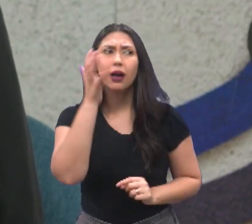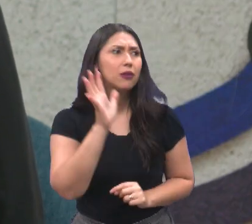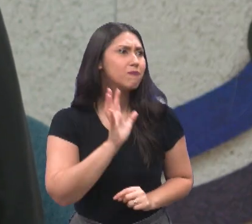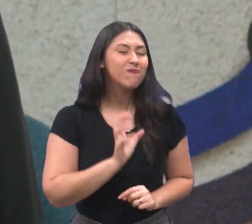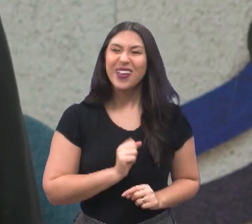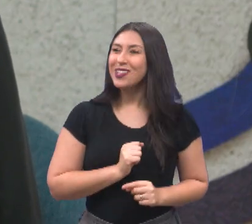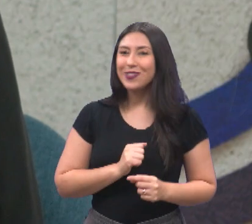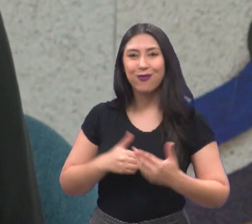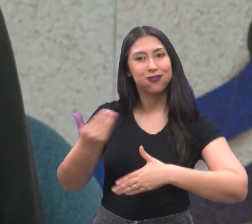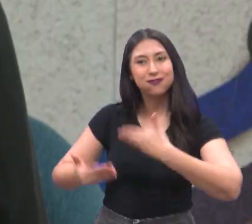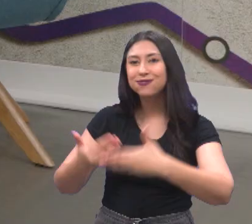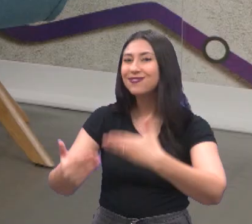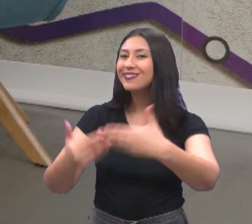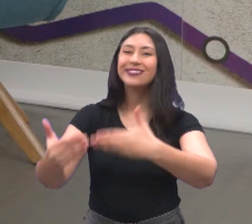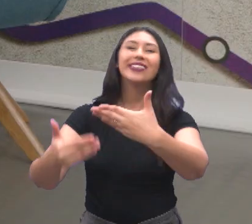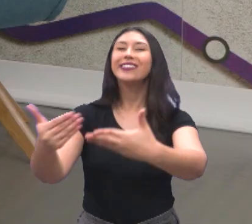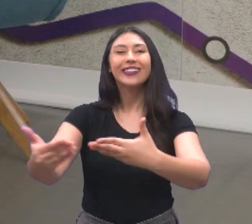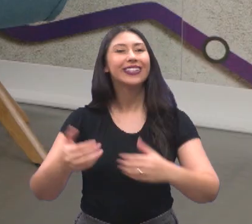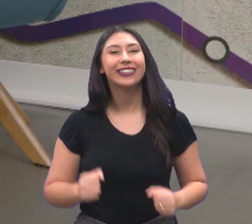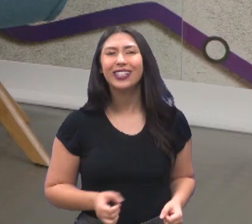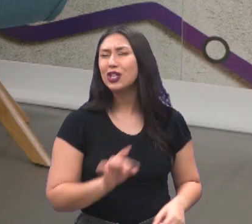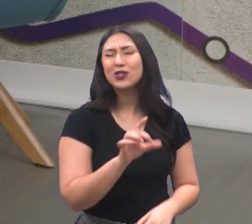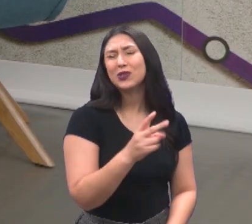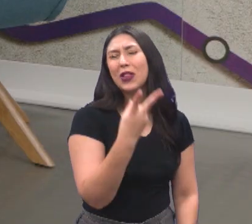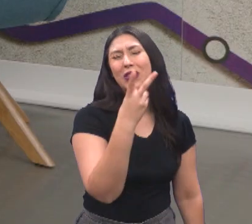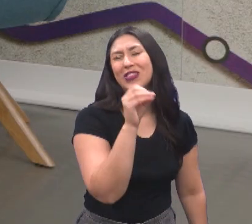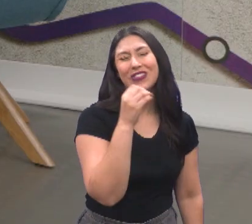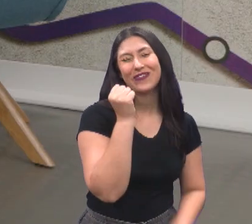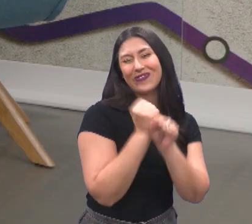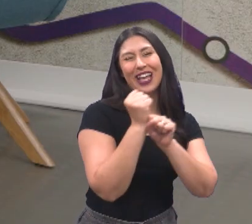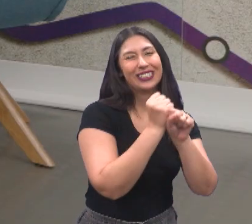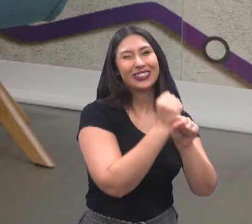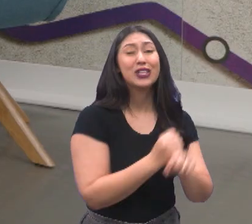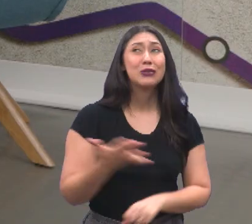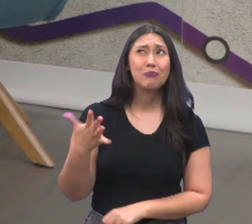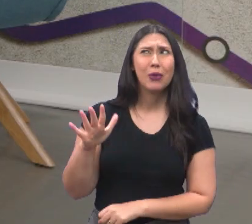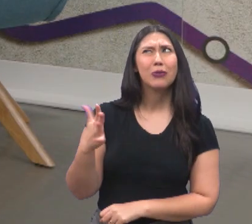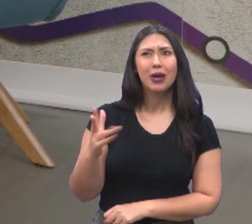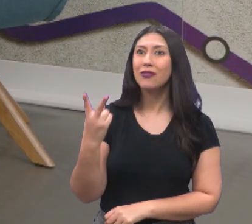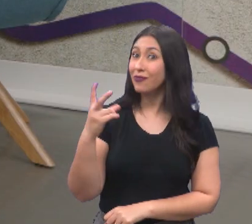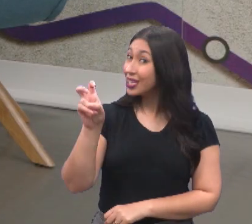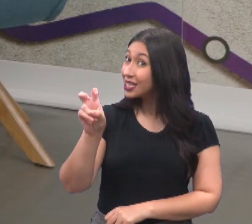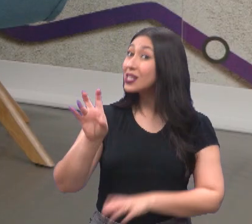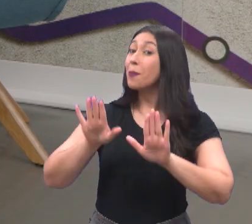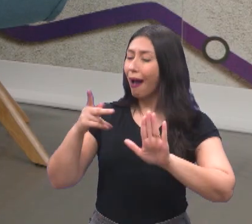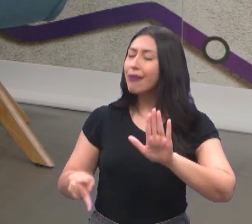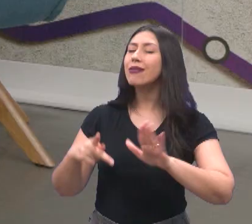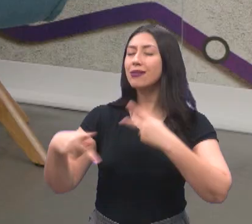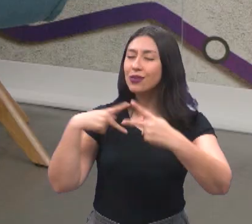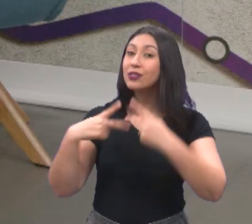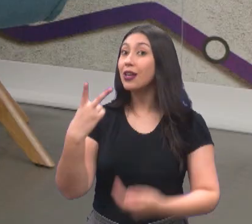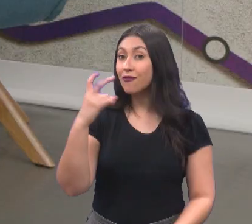saí mais. Só tá há 20 anos, No total dá uns 25, mas aqui em São José há 20 anos. Que